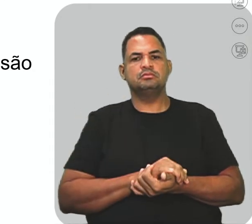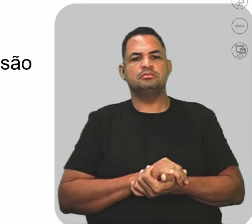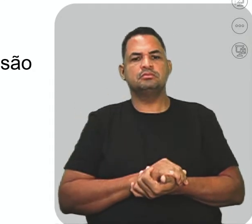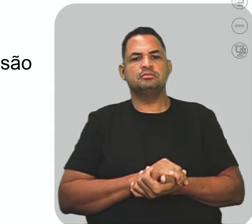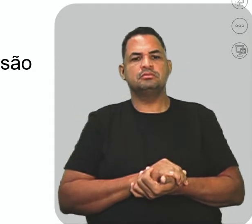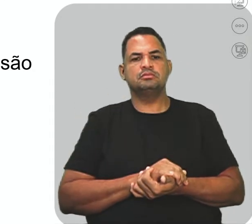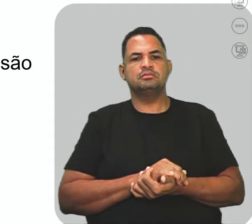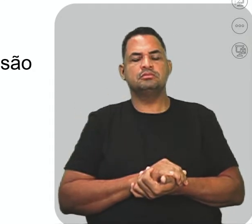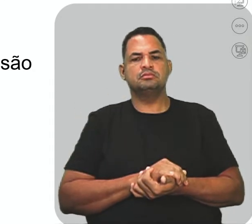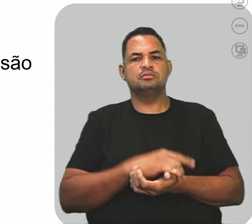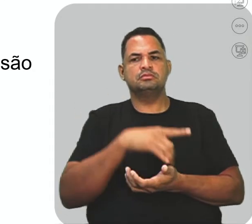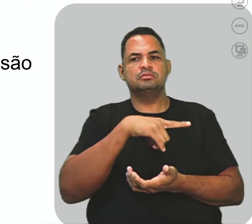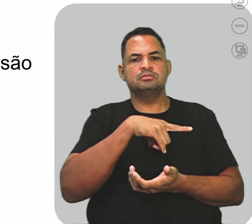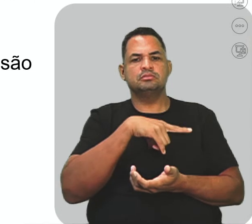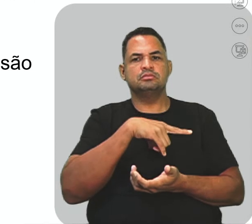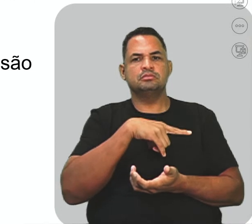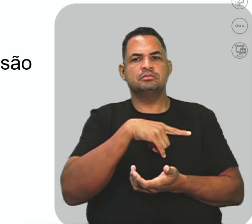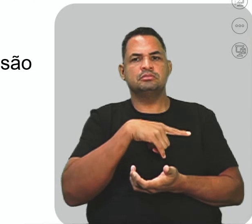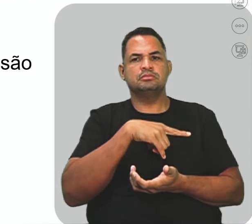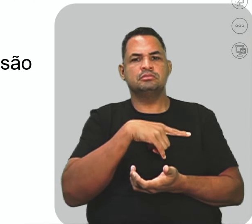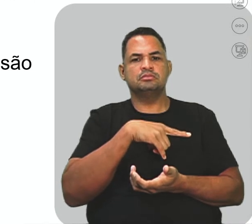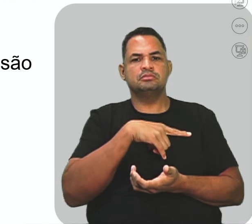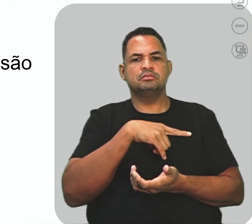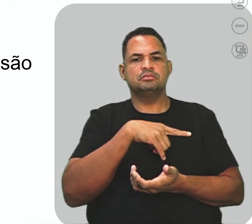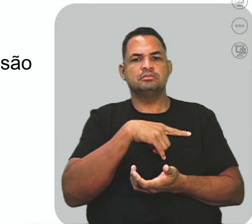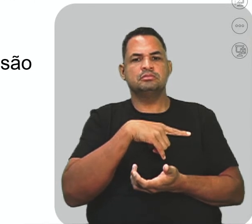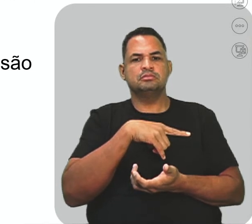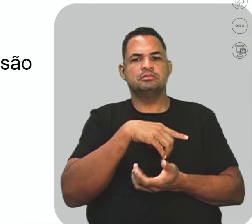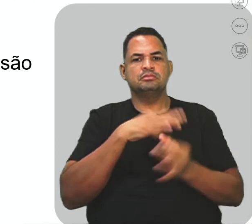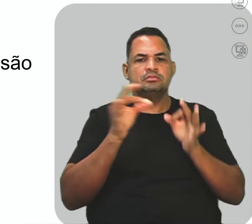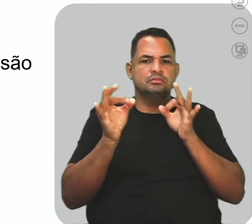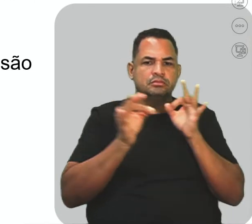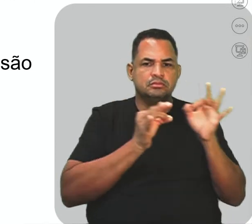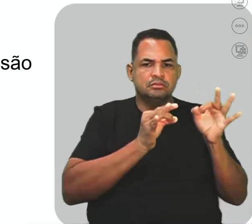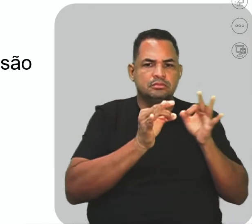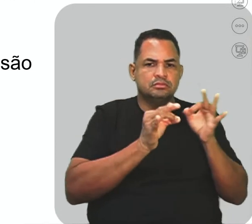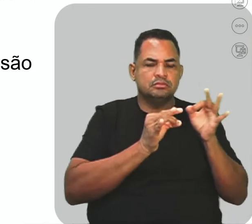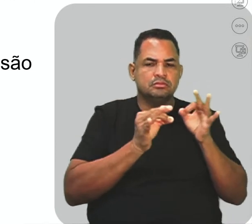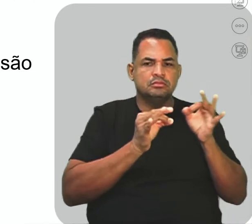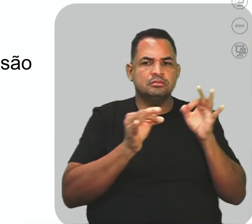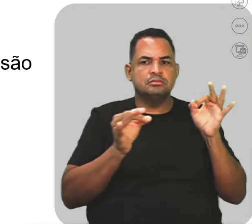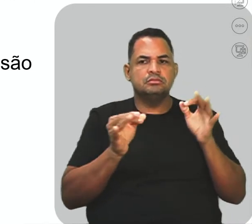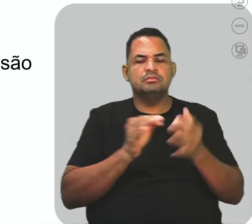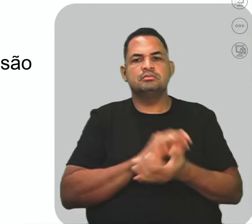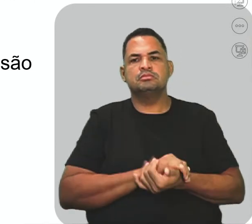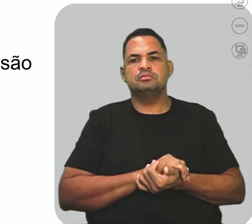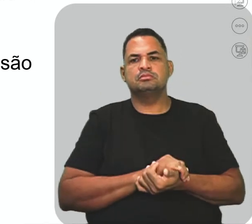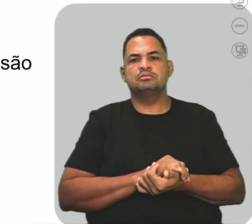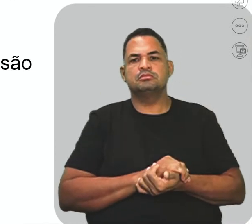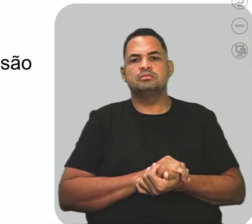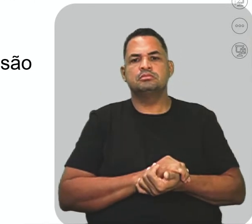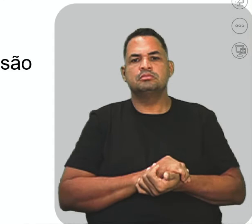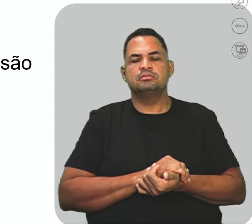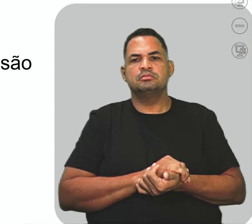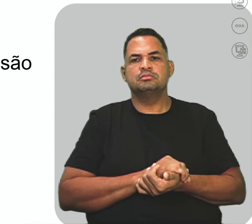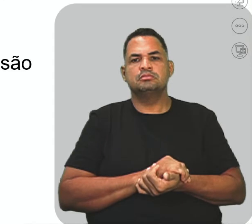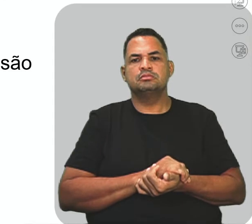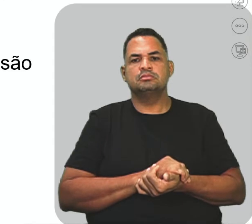segunda, ela tem aí, né, a sua construção a partir da conjunção aditiva